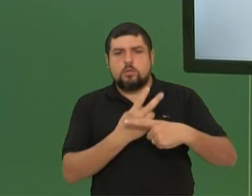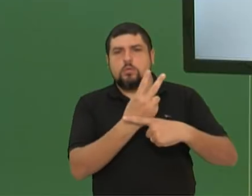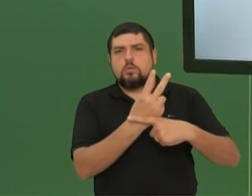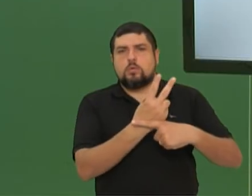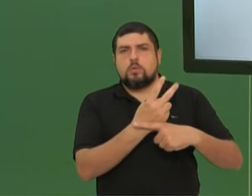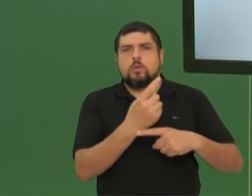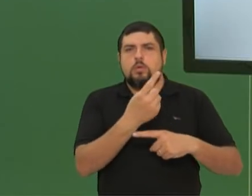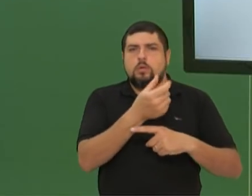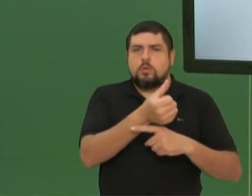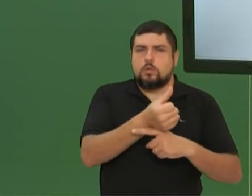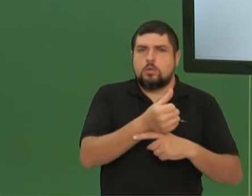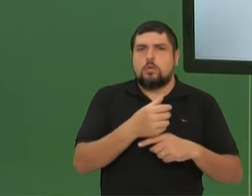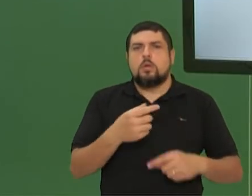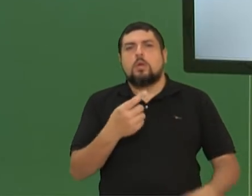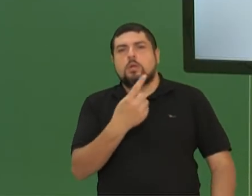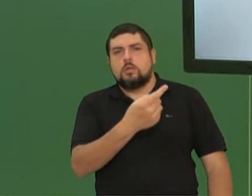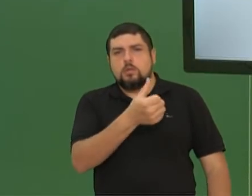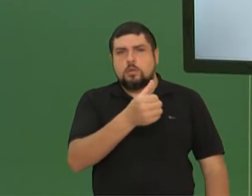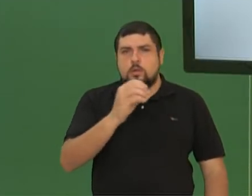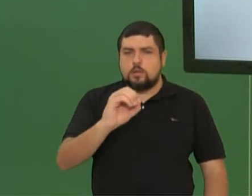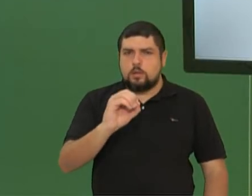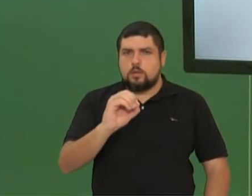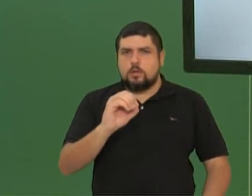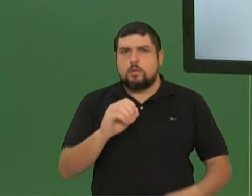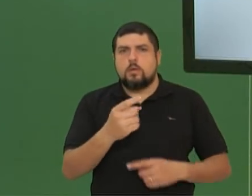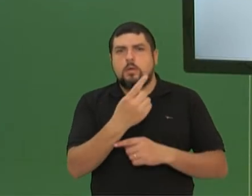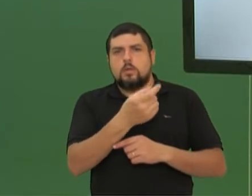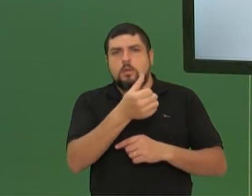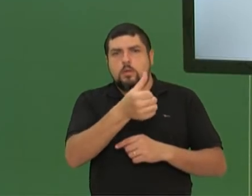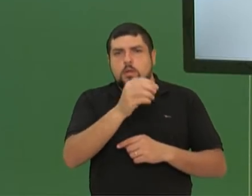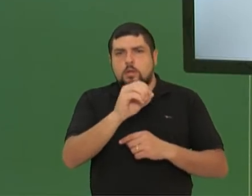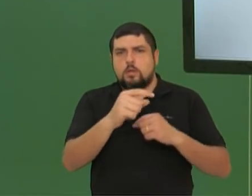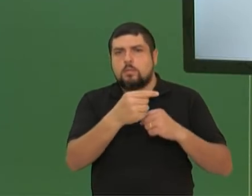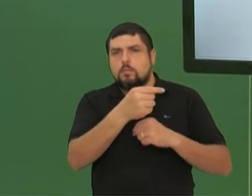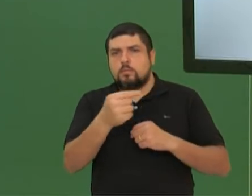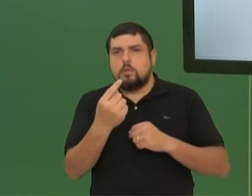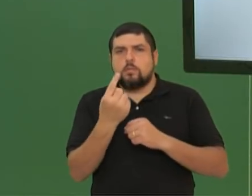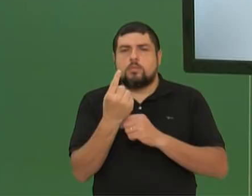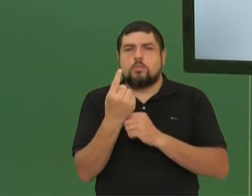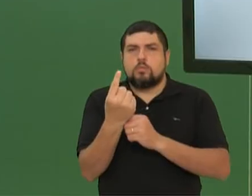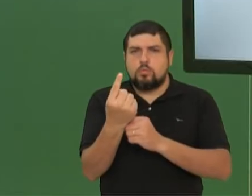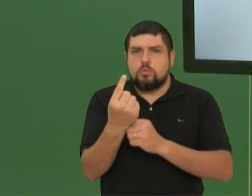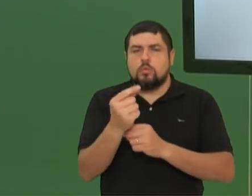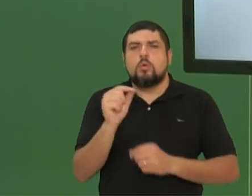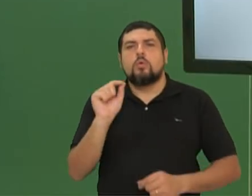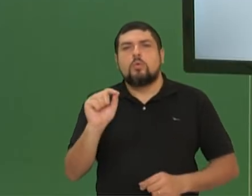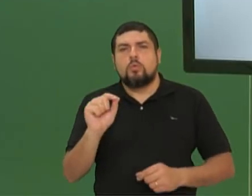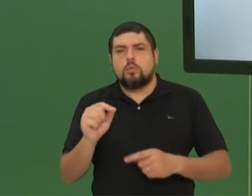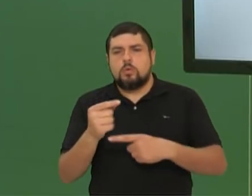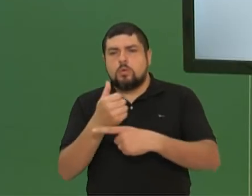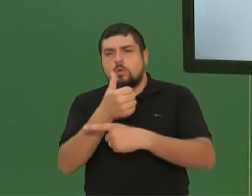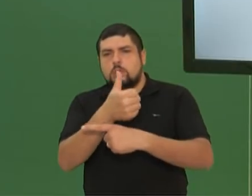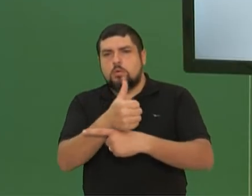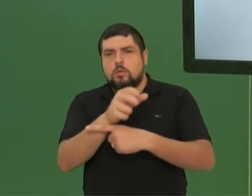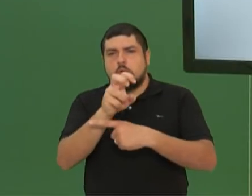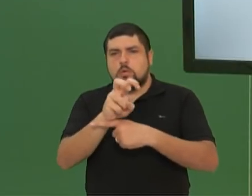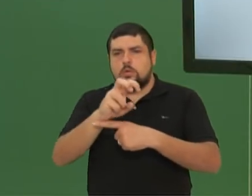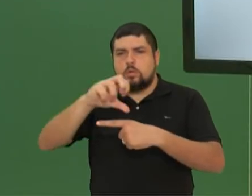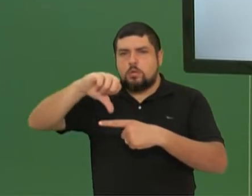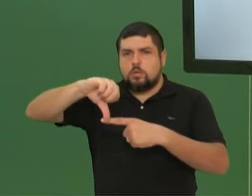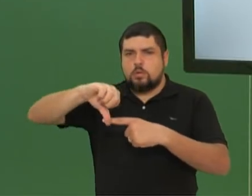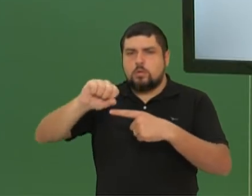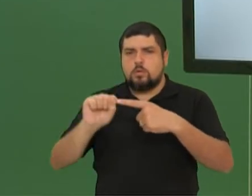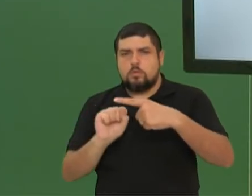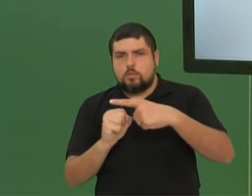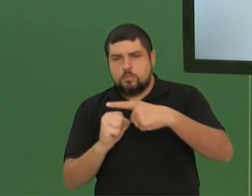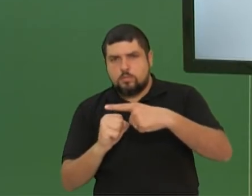160. 160 menos 1 seria 159 oitavos. Assim que ficaria essa soma.